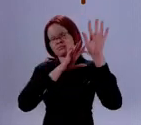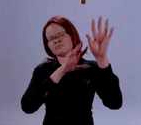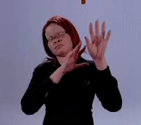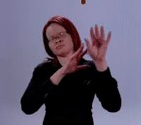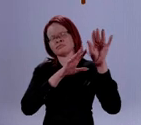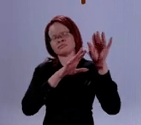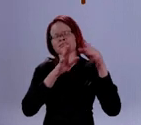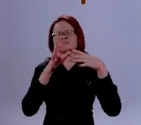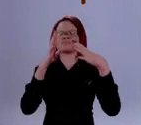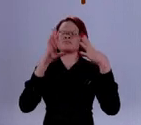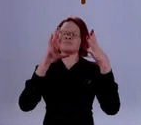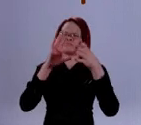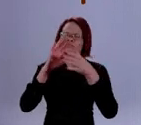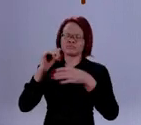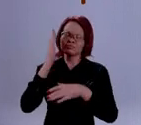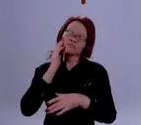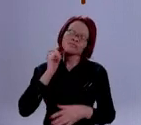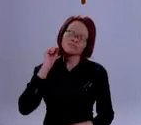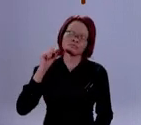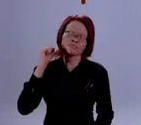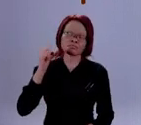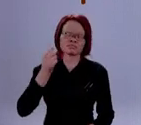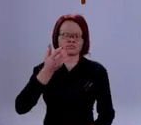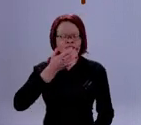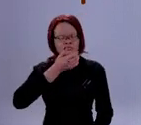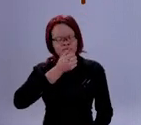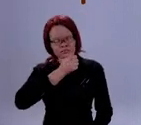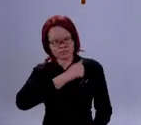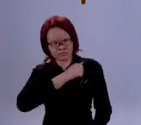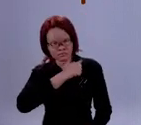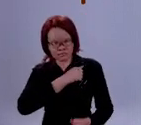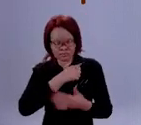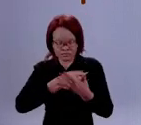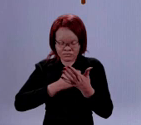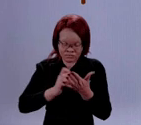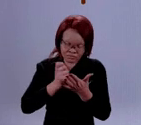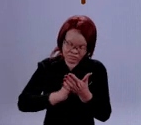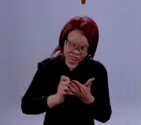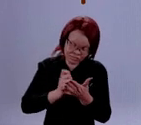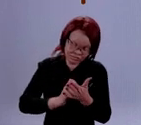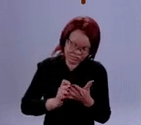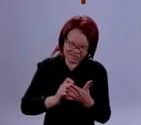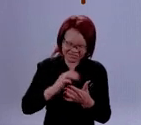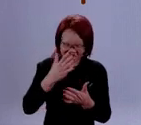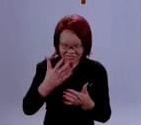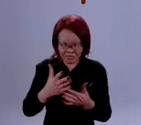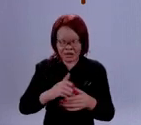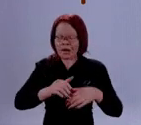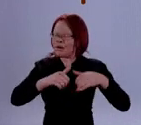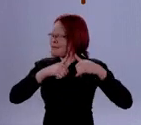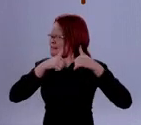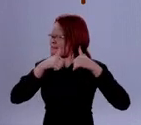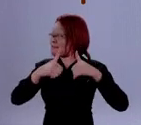Vamos ler juntos meninos Olá querido diário hoje passei um dia